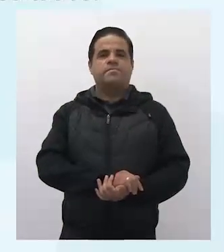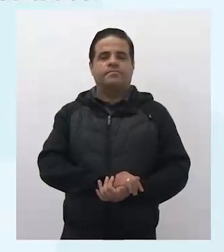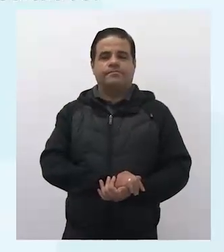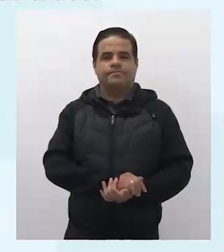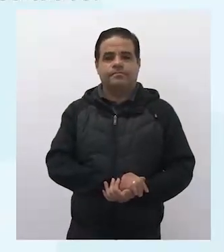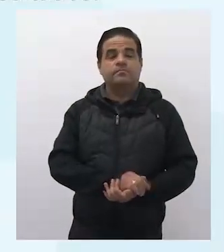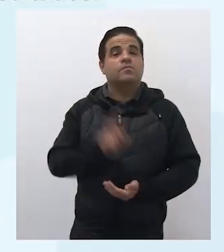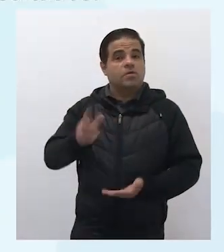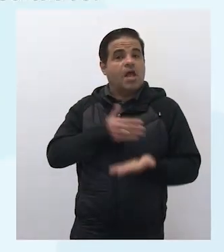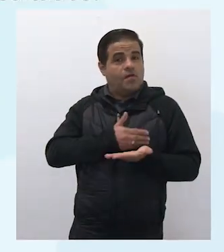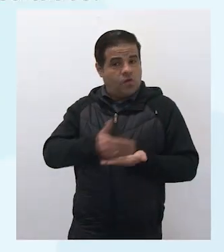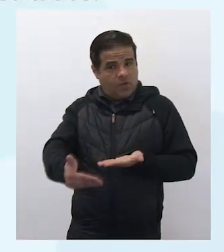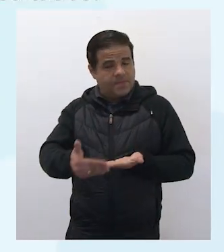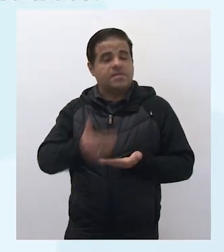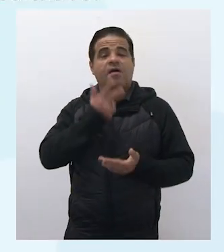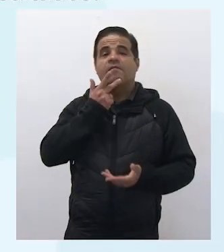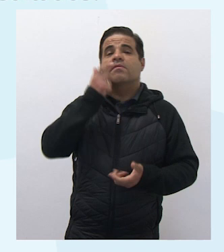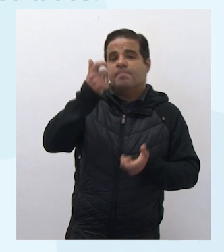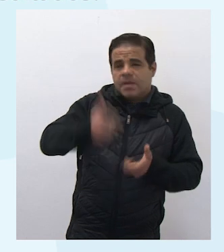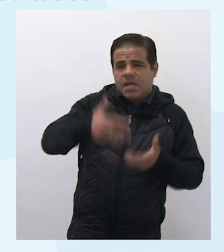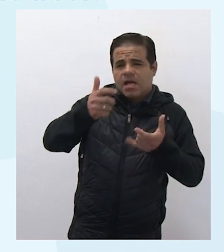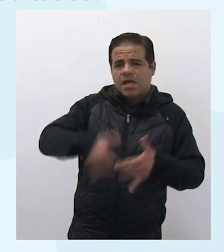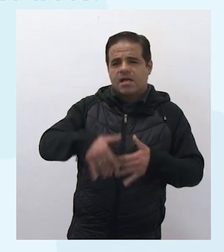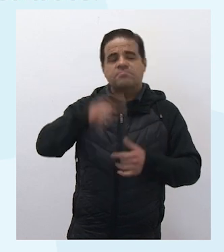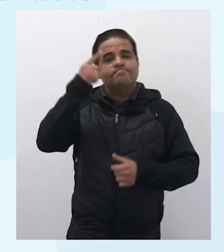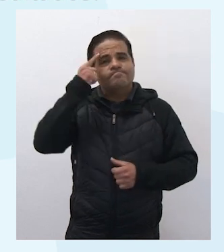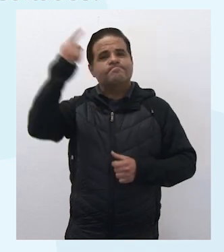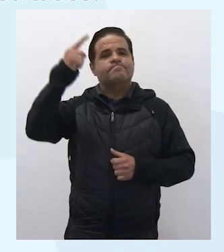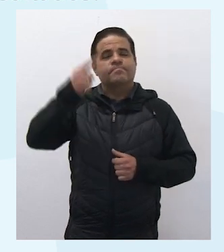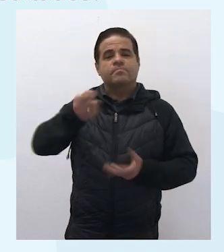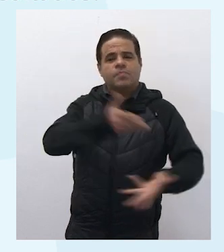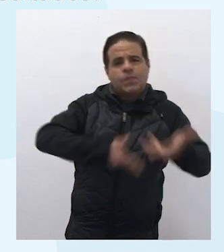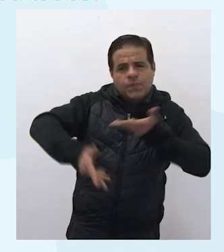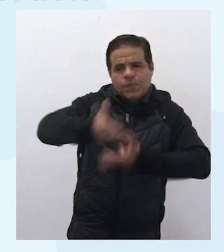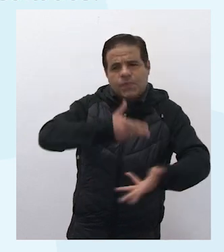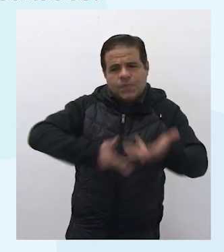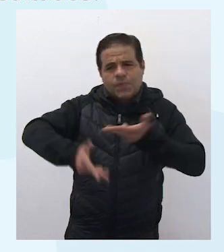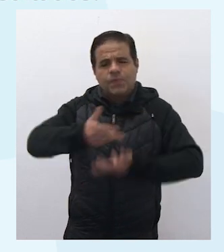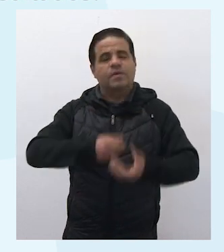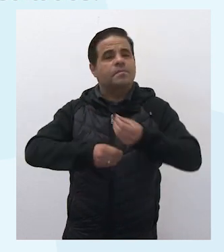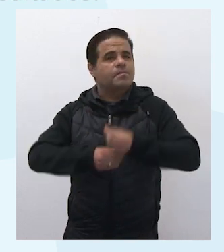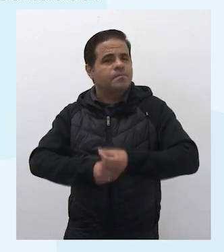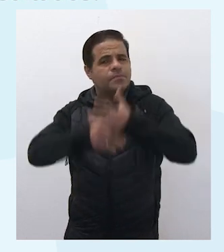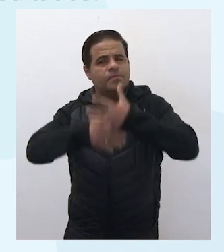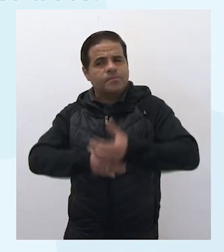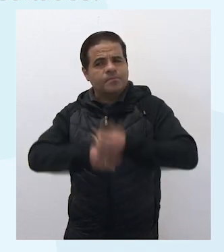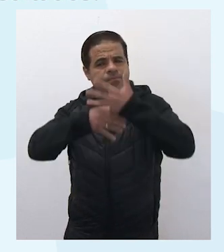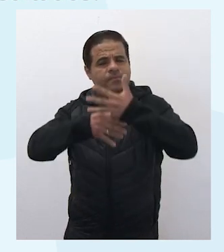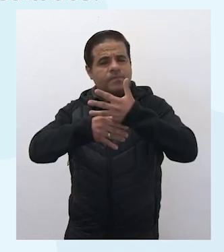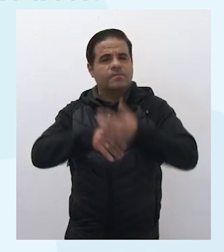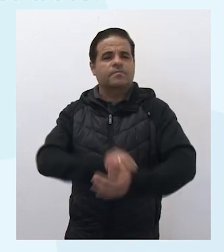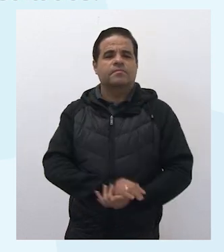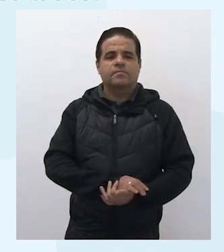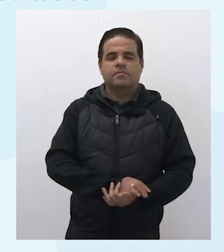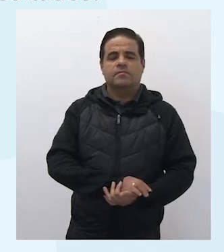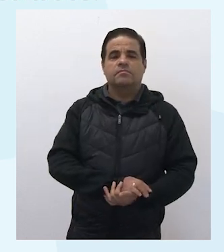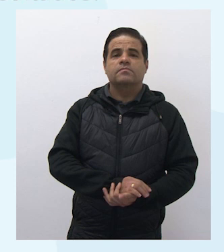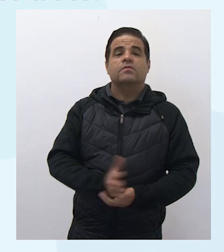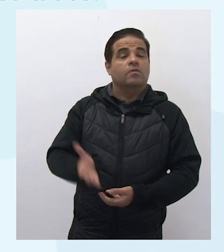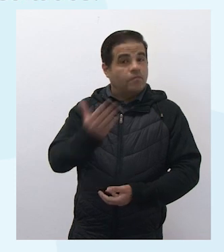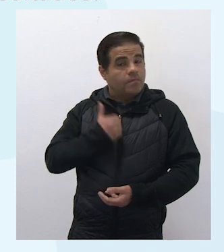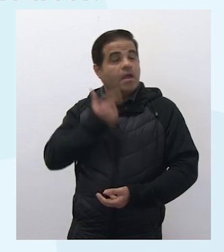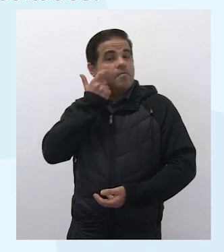E a gente já vai começar aí falando para vocês, fazendo uma pequena interação aí no chat. Então vamos